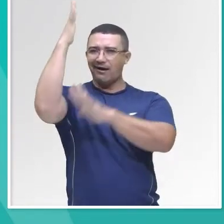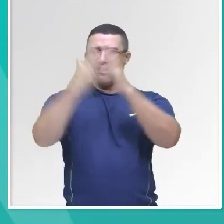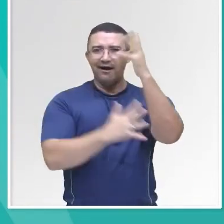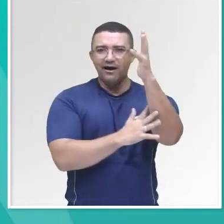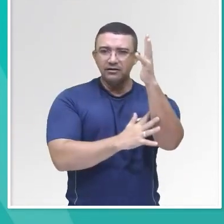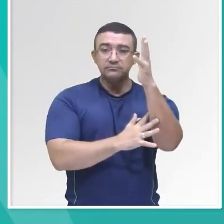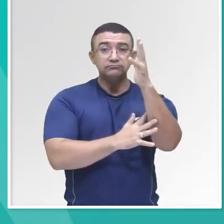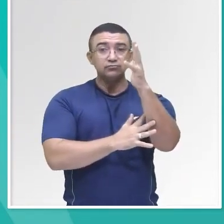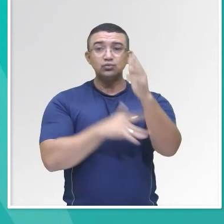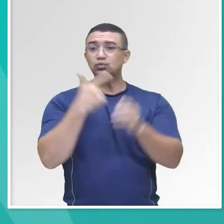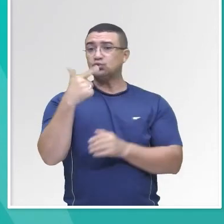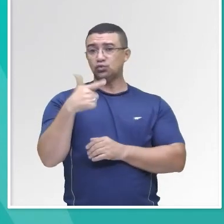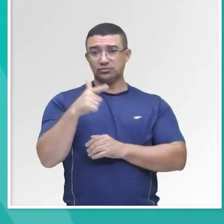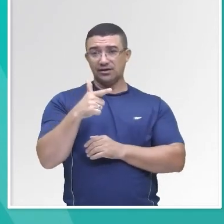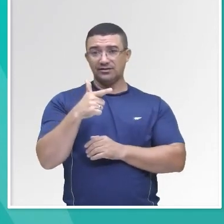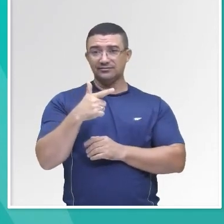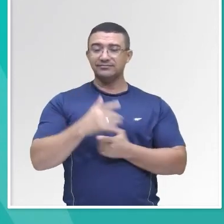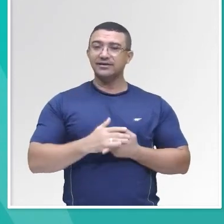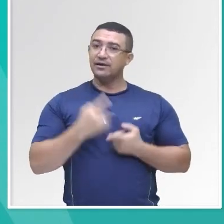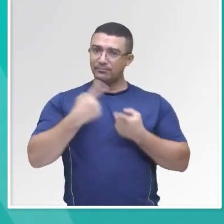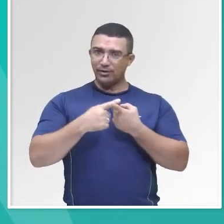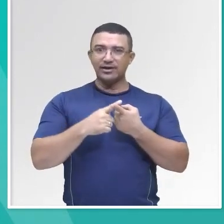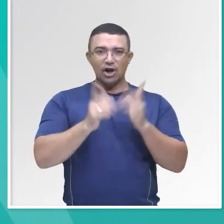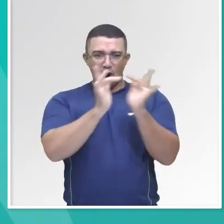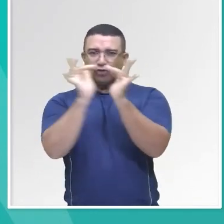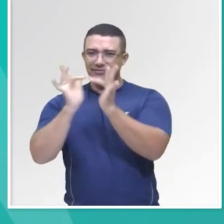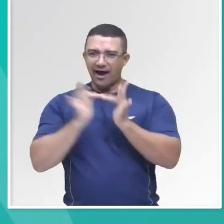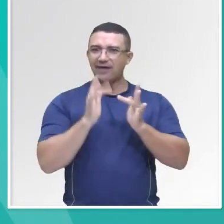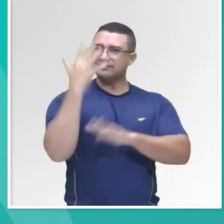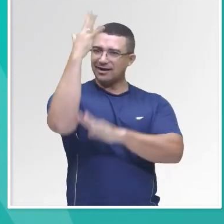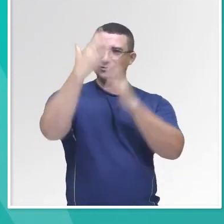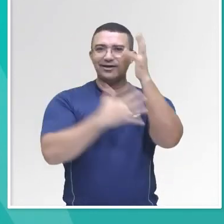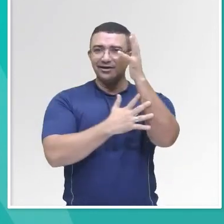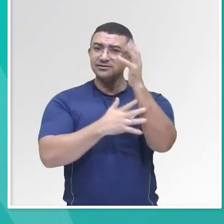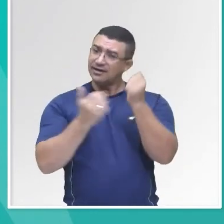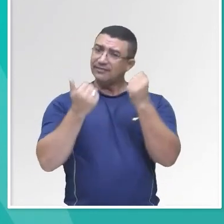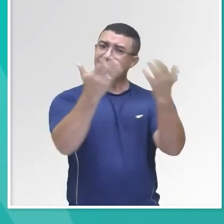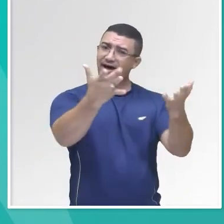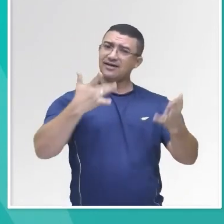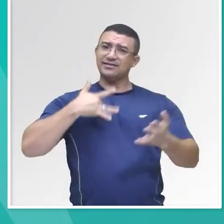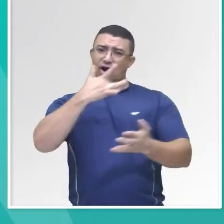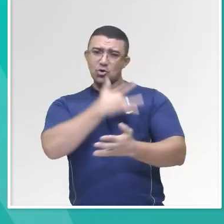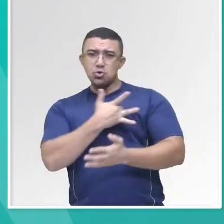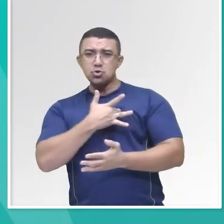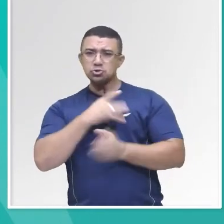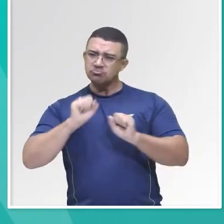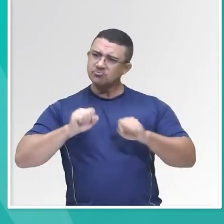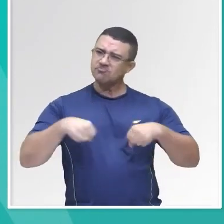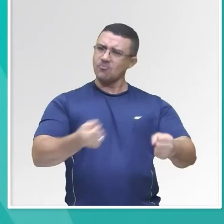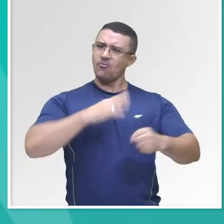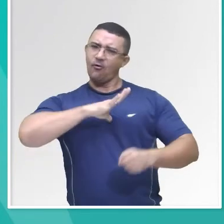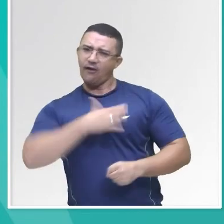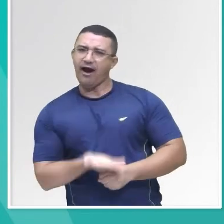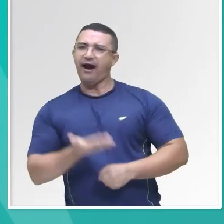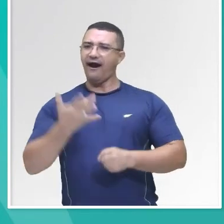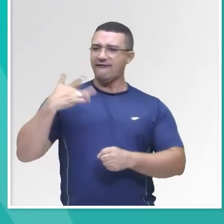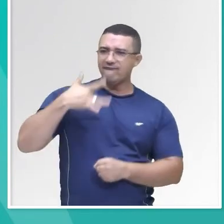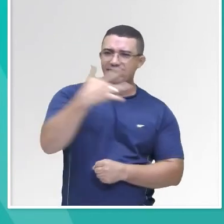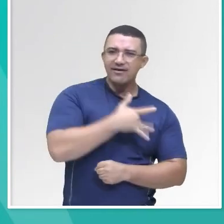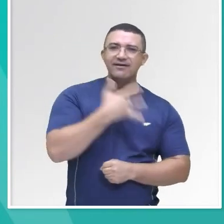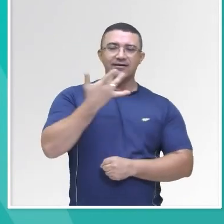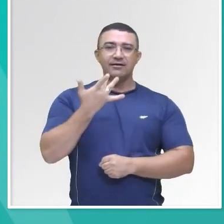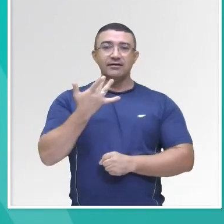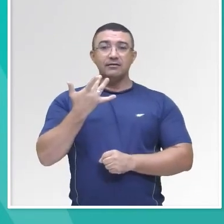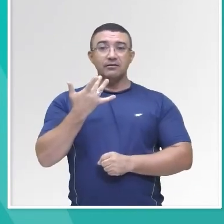trazer o quê? Vigor, saúde, alegria, paz junto com seus pais, como vocês